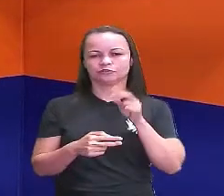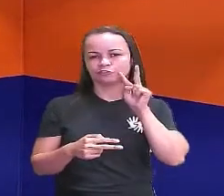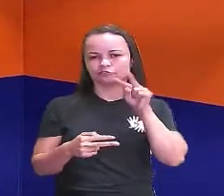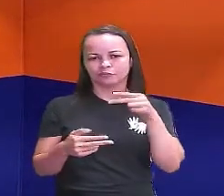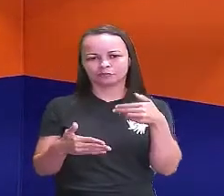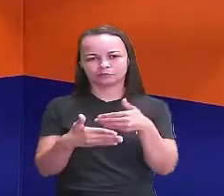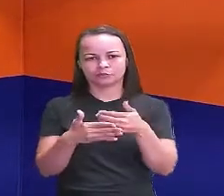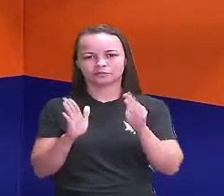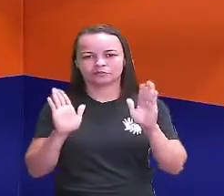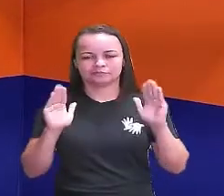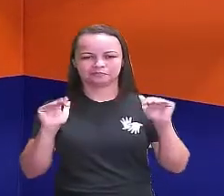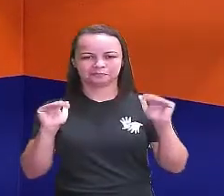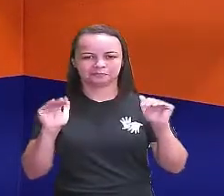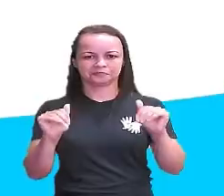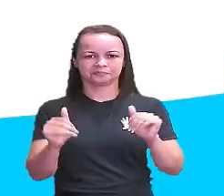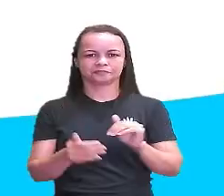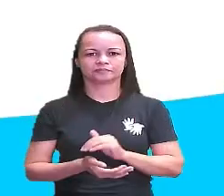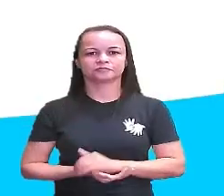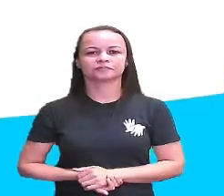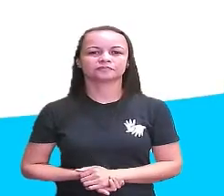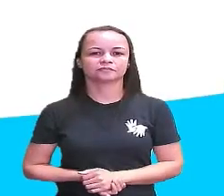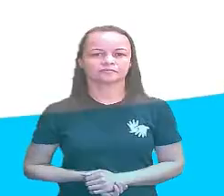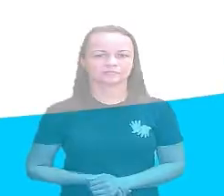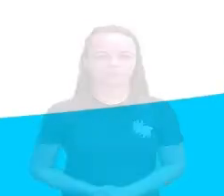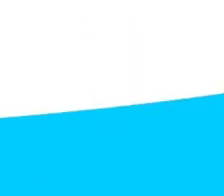ok